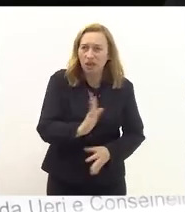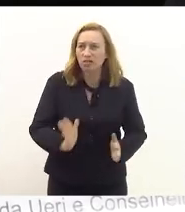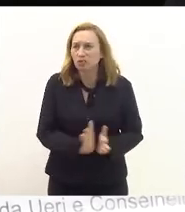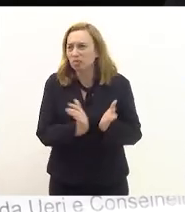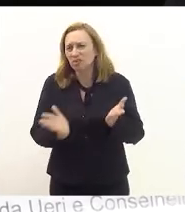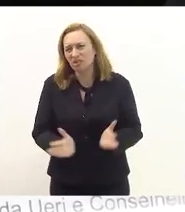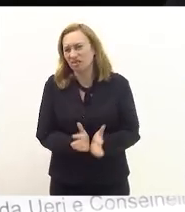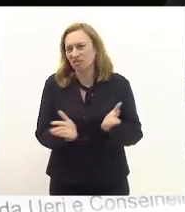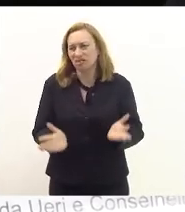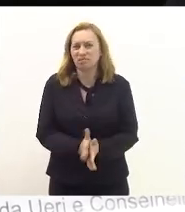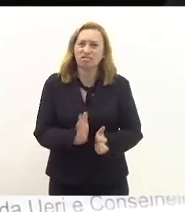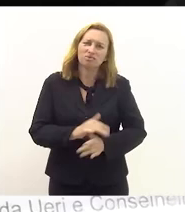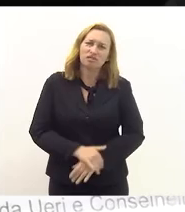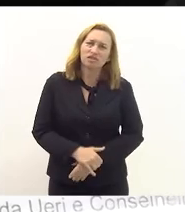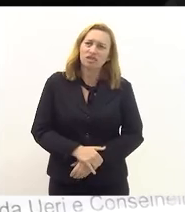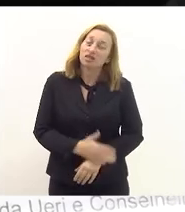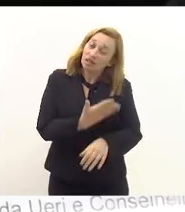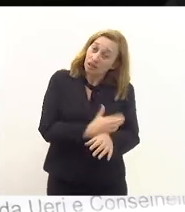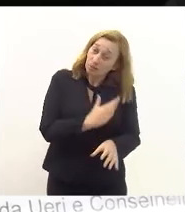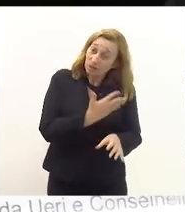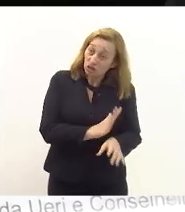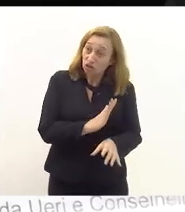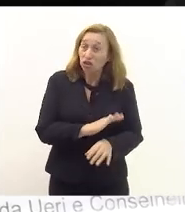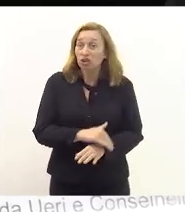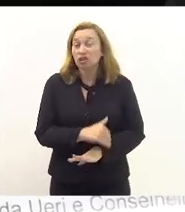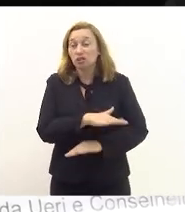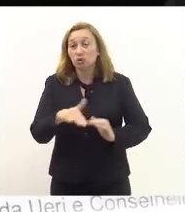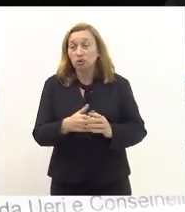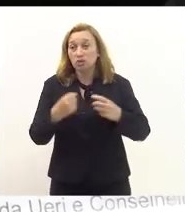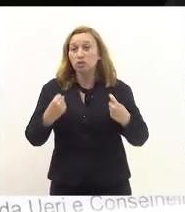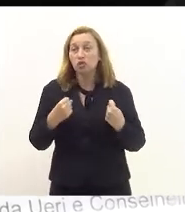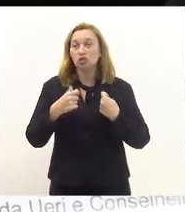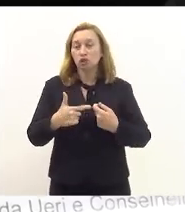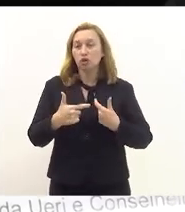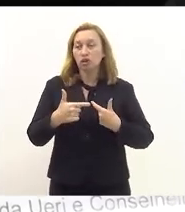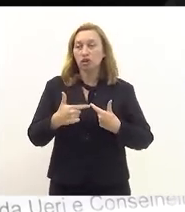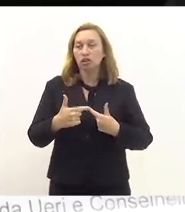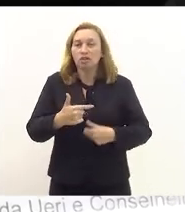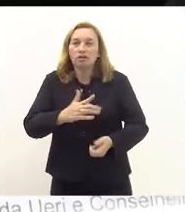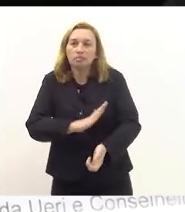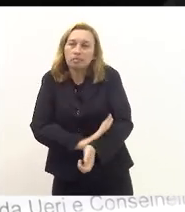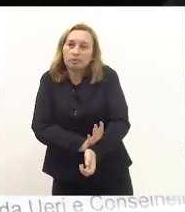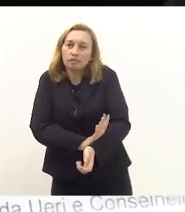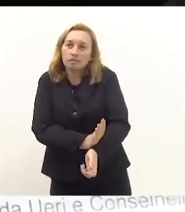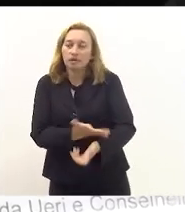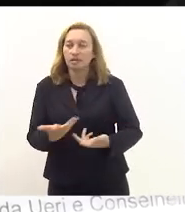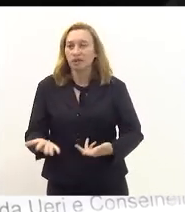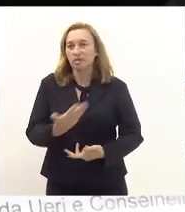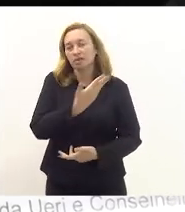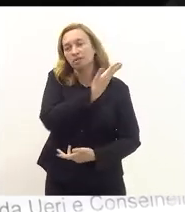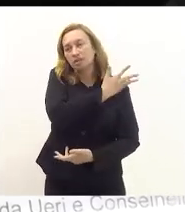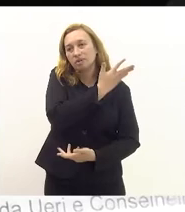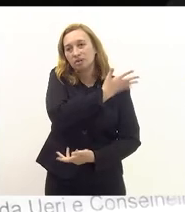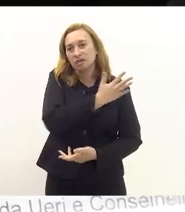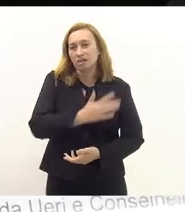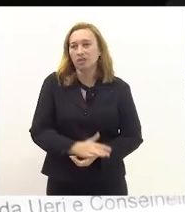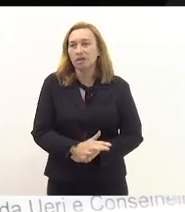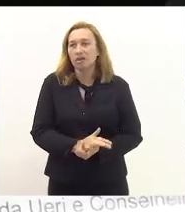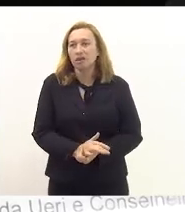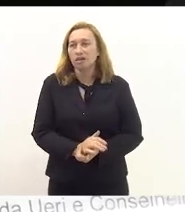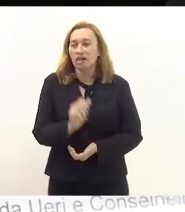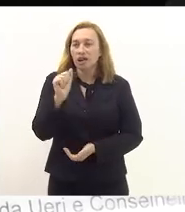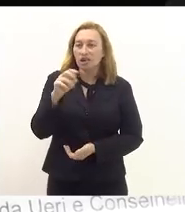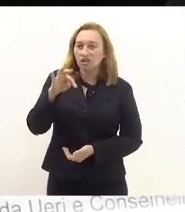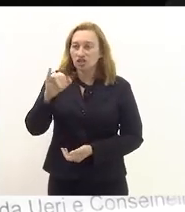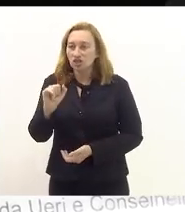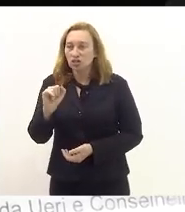né, que pratica toda sorte de preconceitos, que pratica a antipolítica,